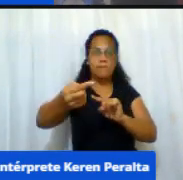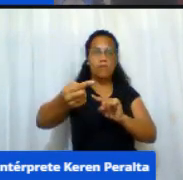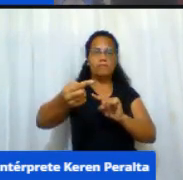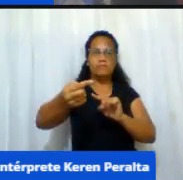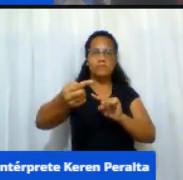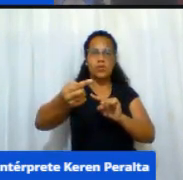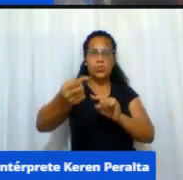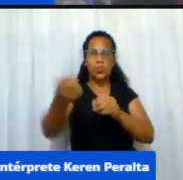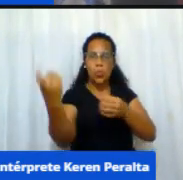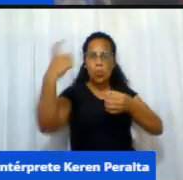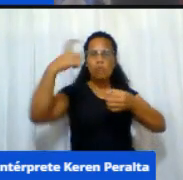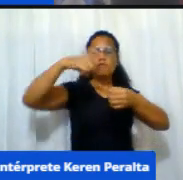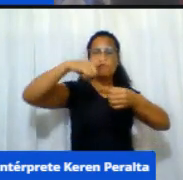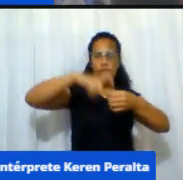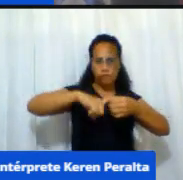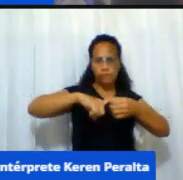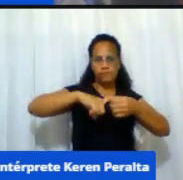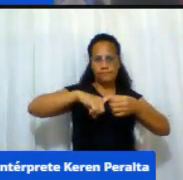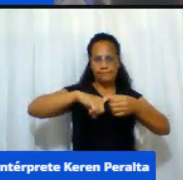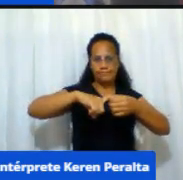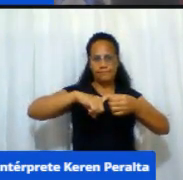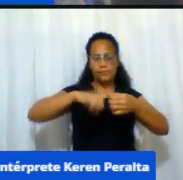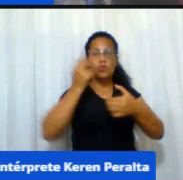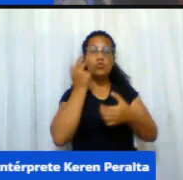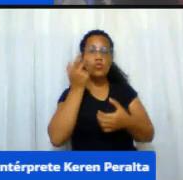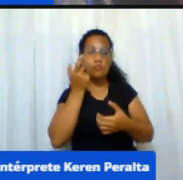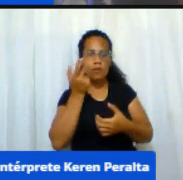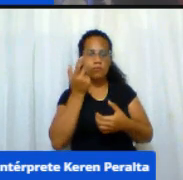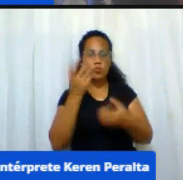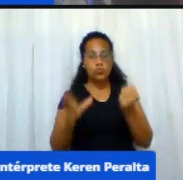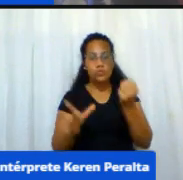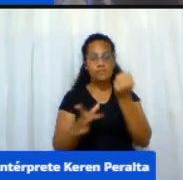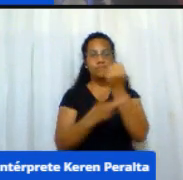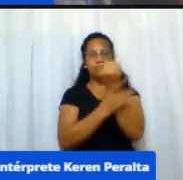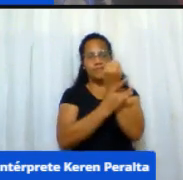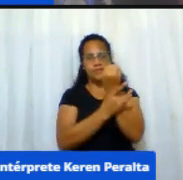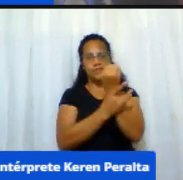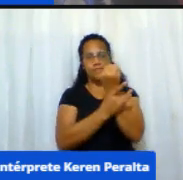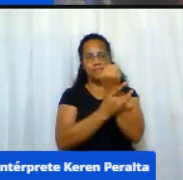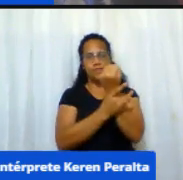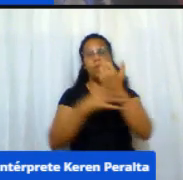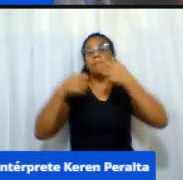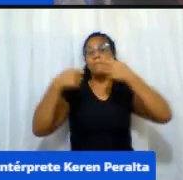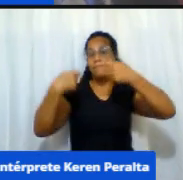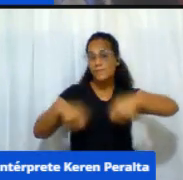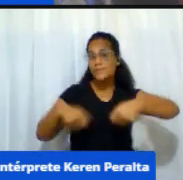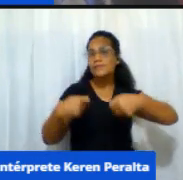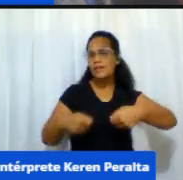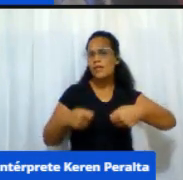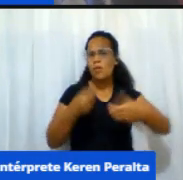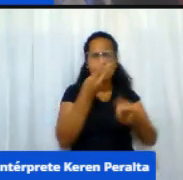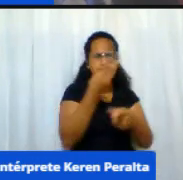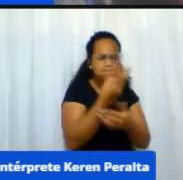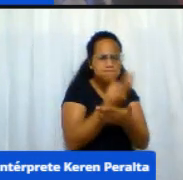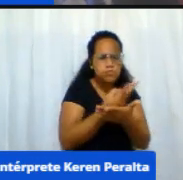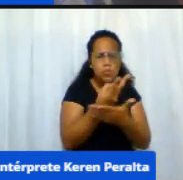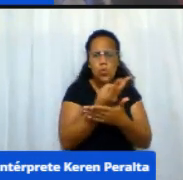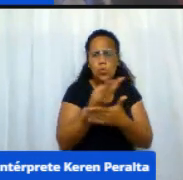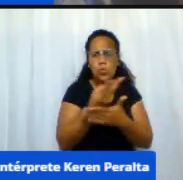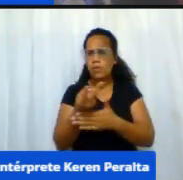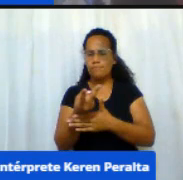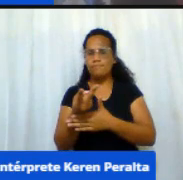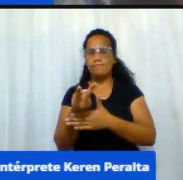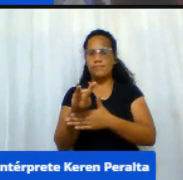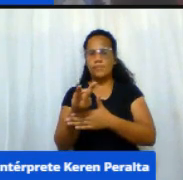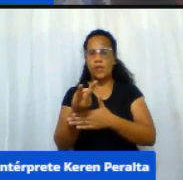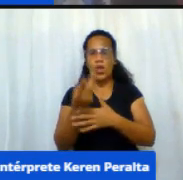seguridade, deixar de explorar as possibilidades de interações remotas e investir em